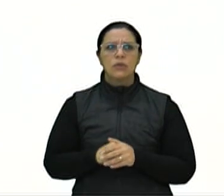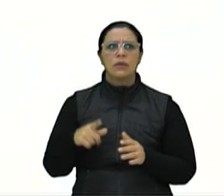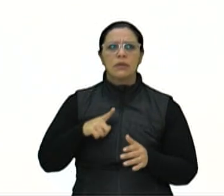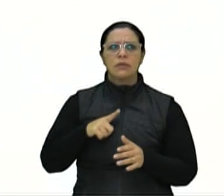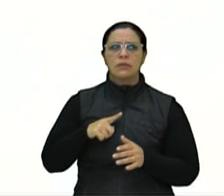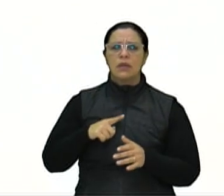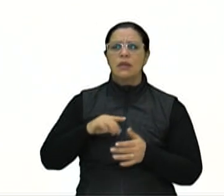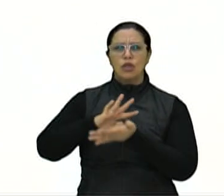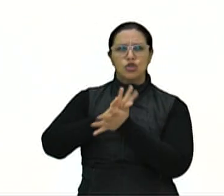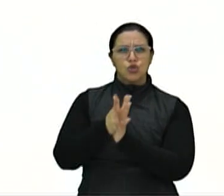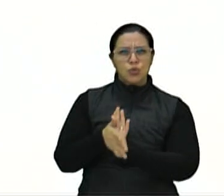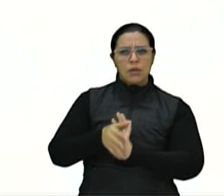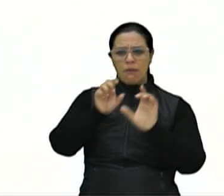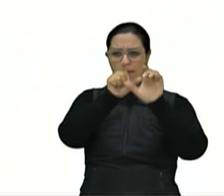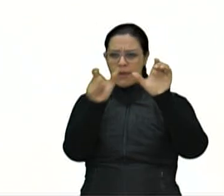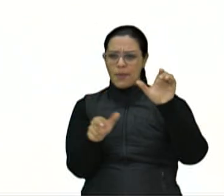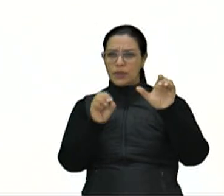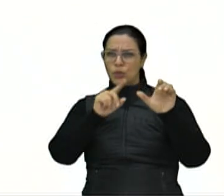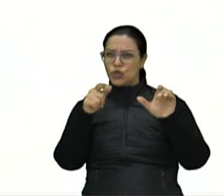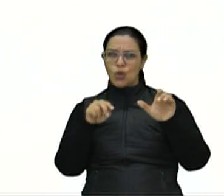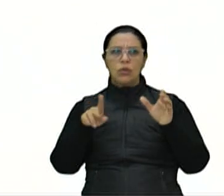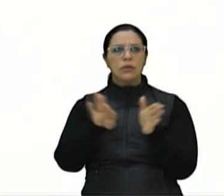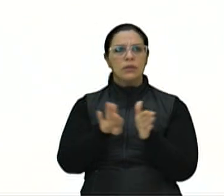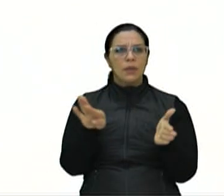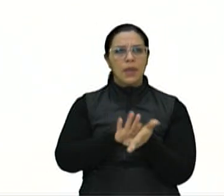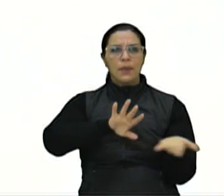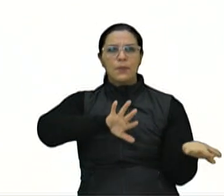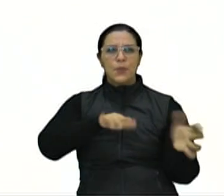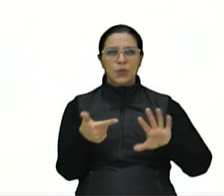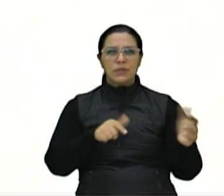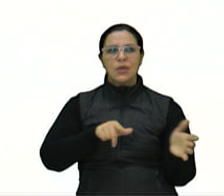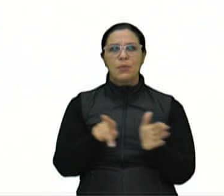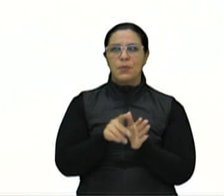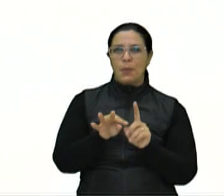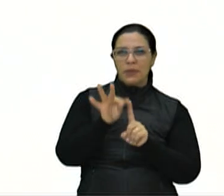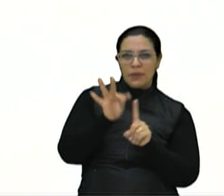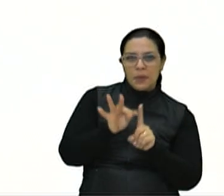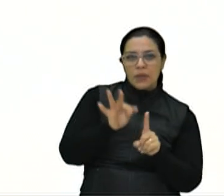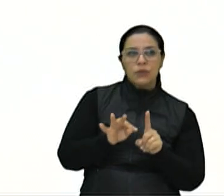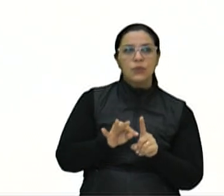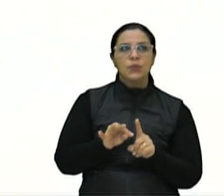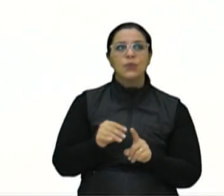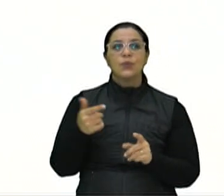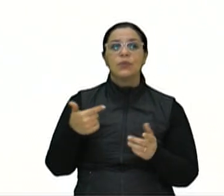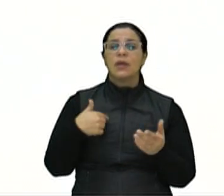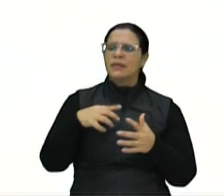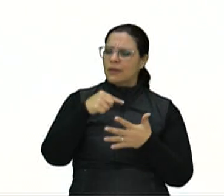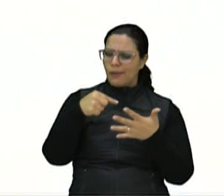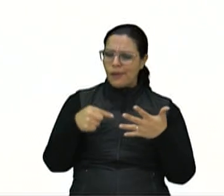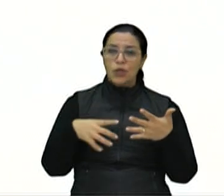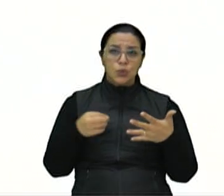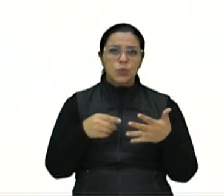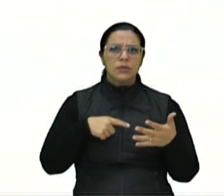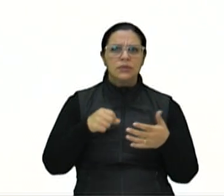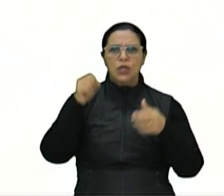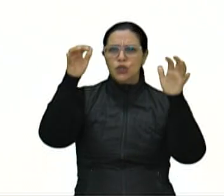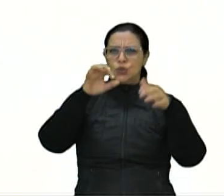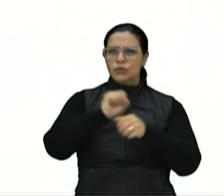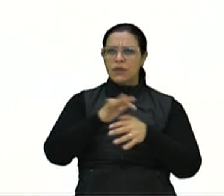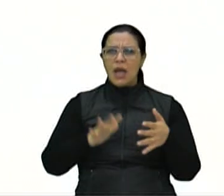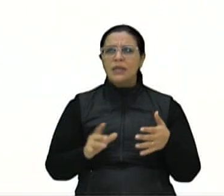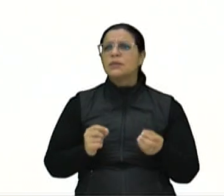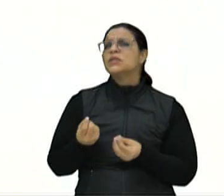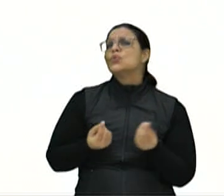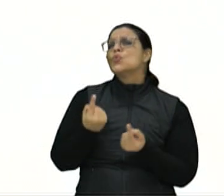ozônio, inversão térmica, ela existe, efeito estufa, ela existe. Agora, chuva ácida, eutrofização,